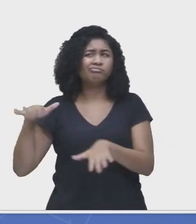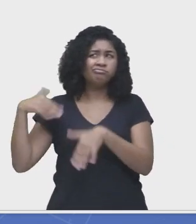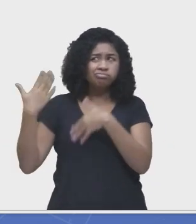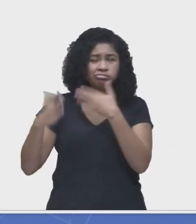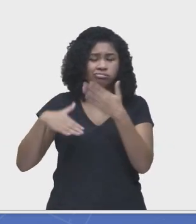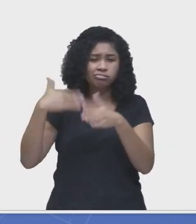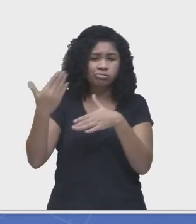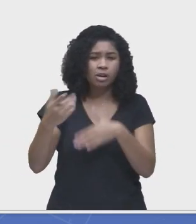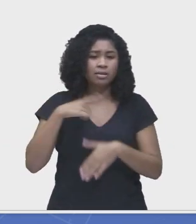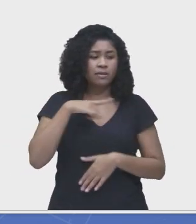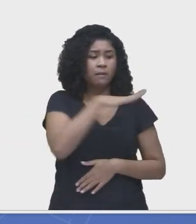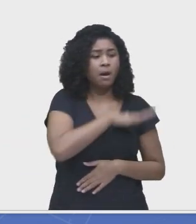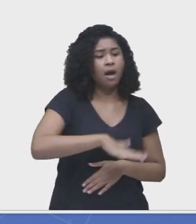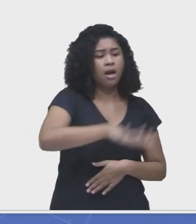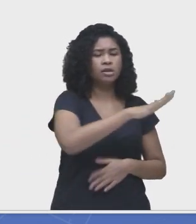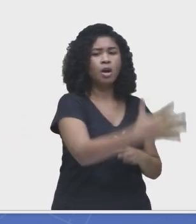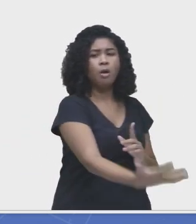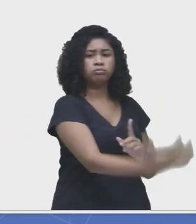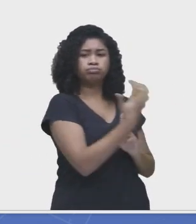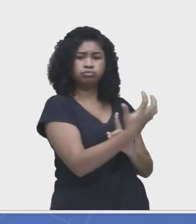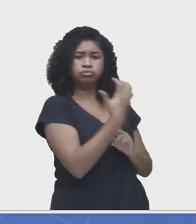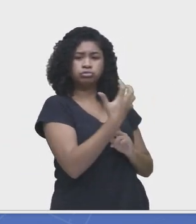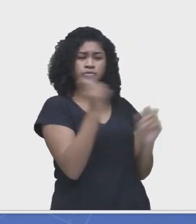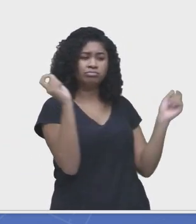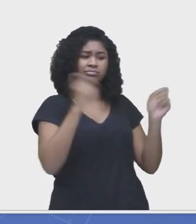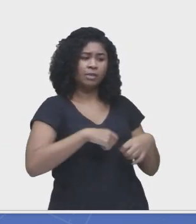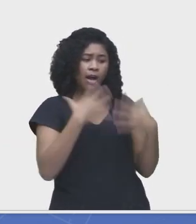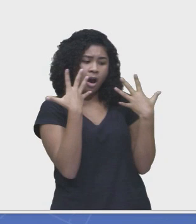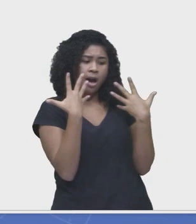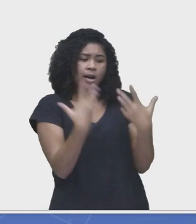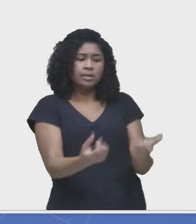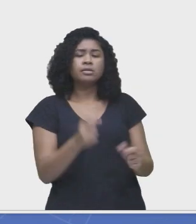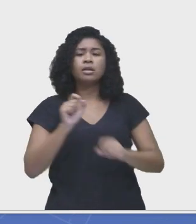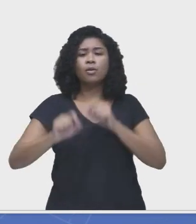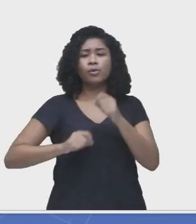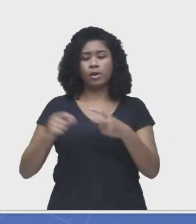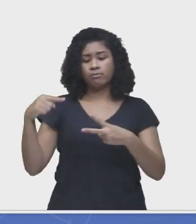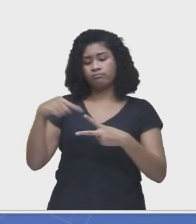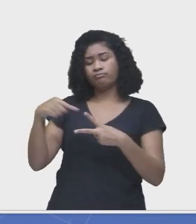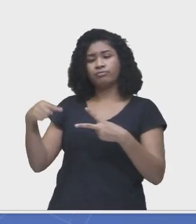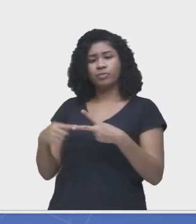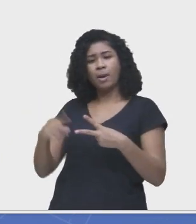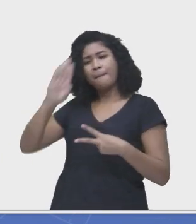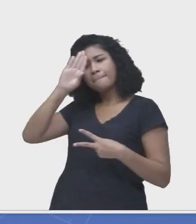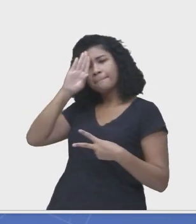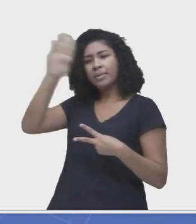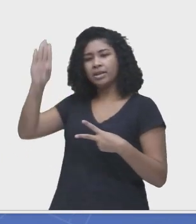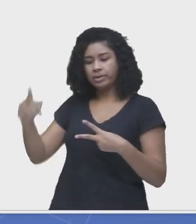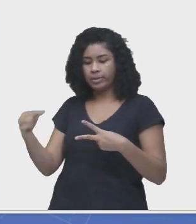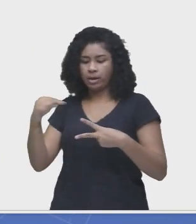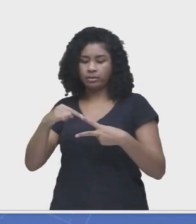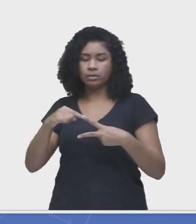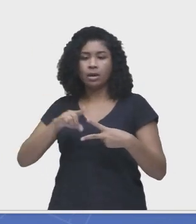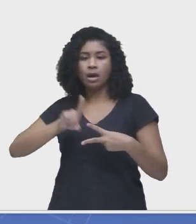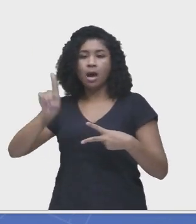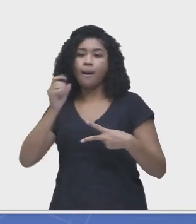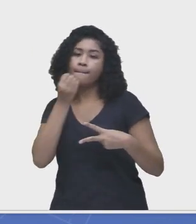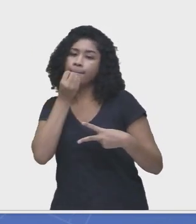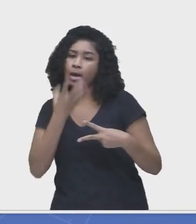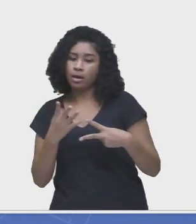em apenas dois: Hormuz, deus do bem, e Arimã, deus do mal. Essa religião ficou conhecida